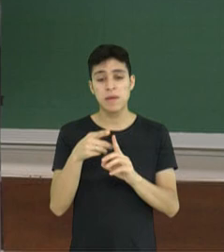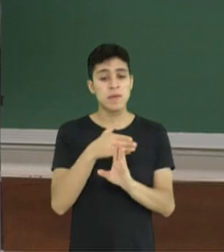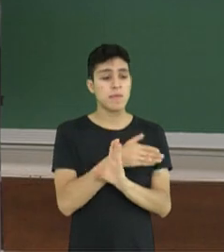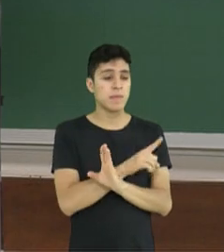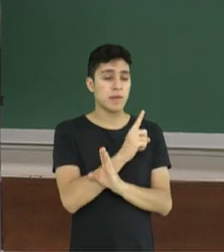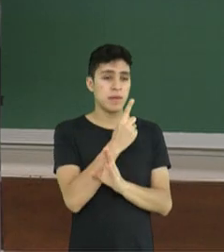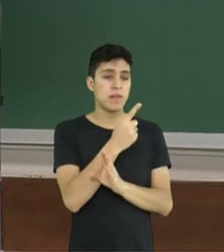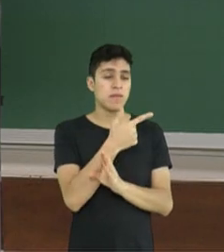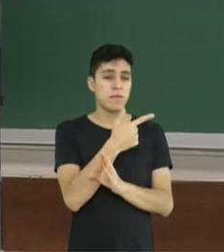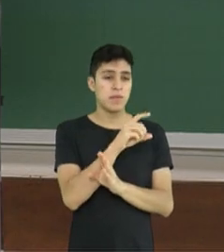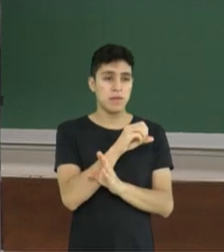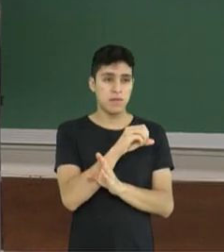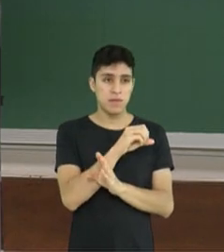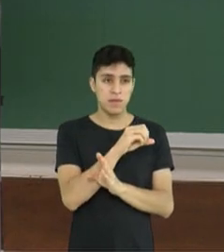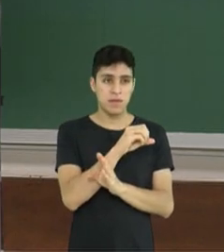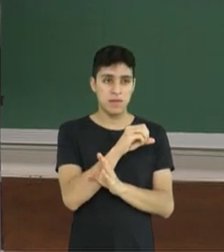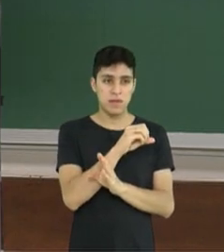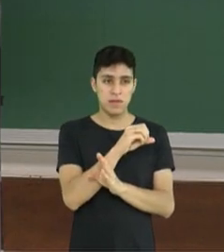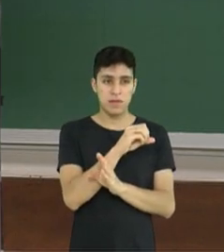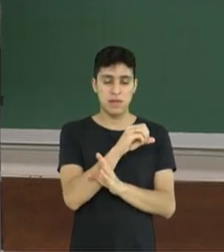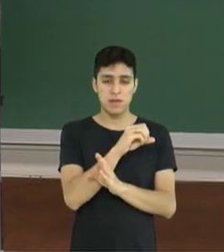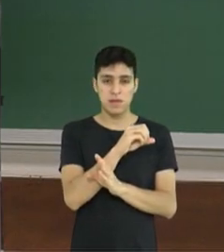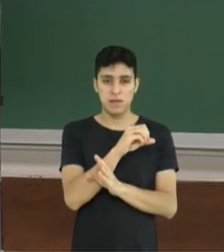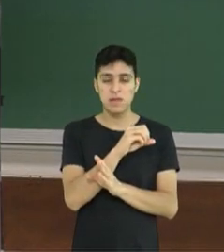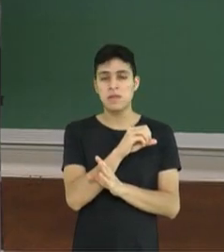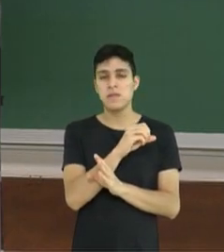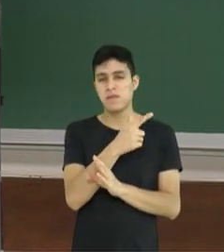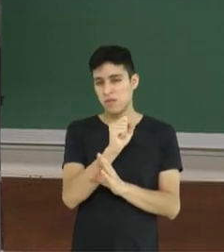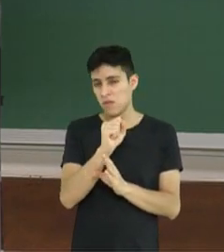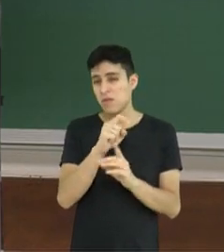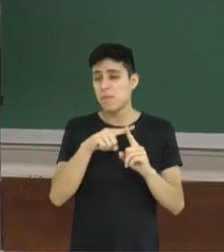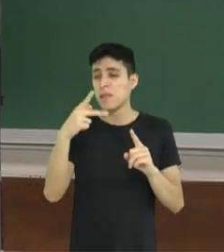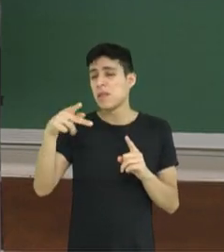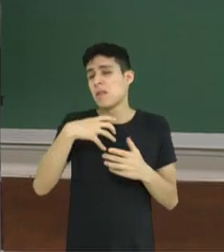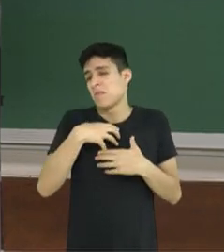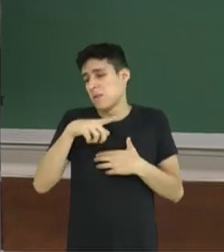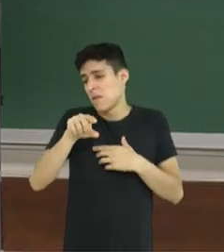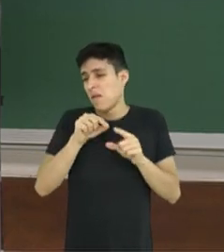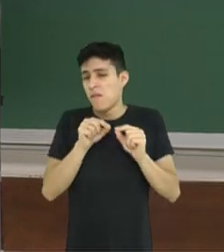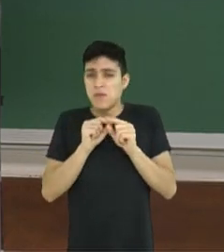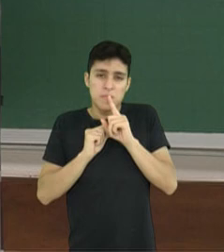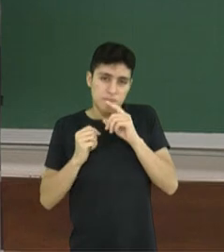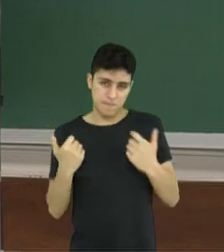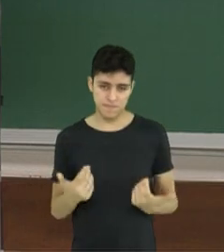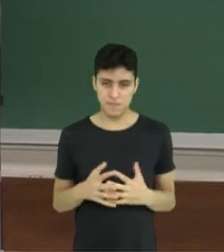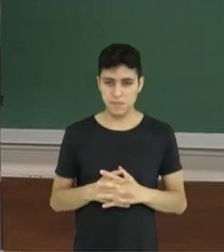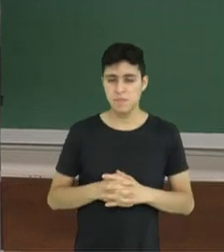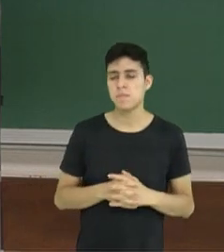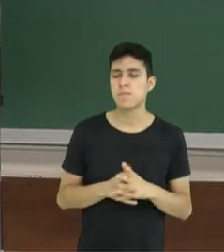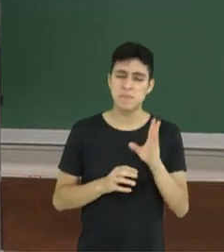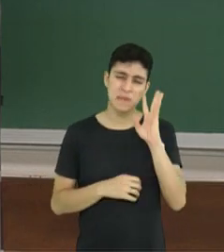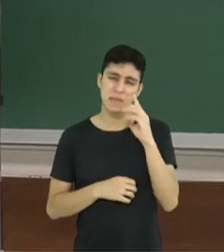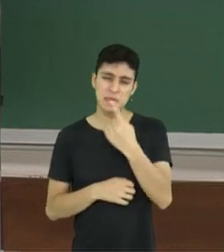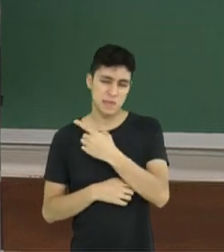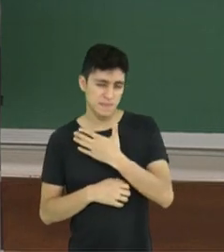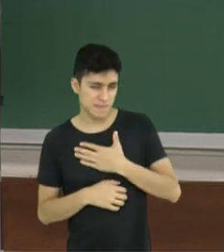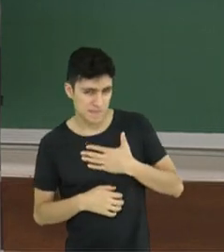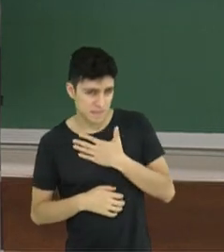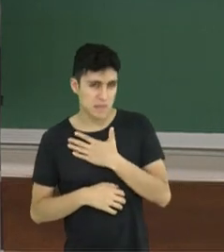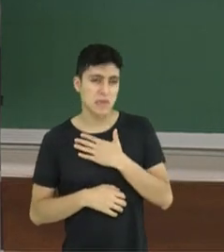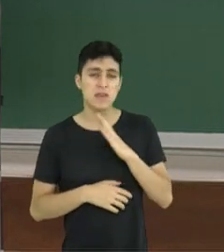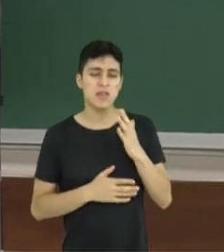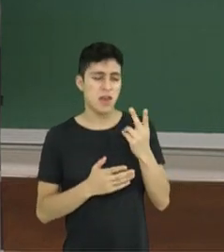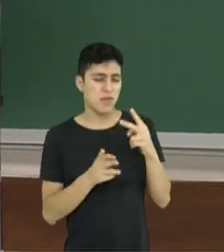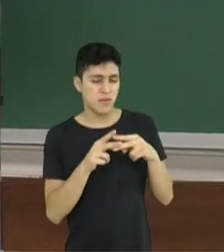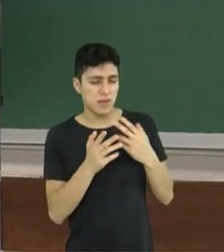28 então era uma opção do próprio Carlito fazer esse tipo de filme mudo ficou legal pessoal tem muitas coisas busca a gente falou